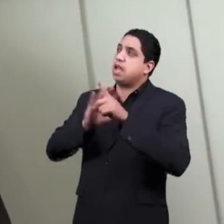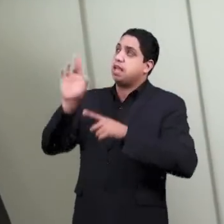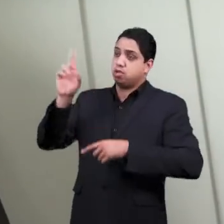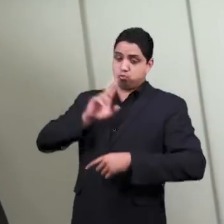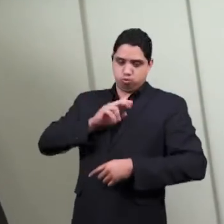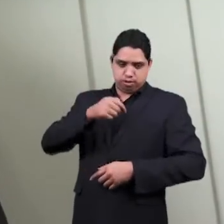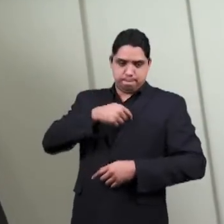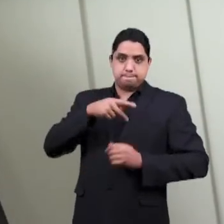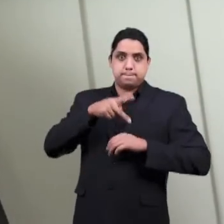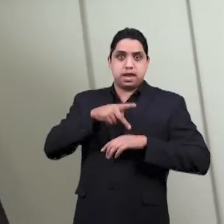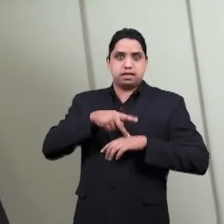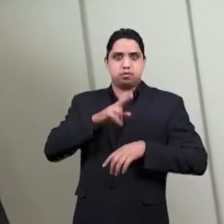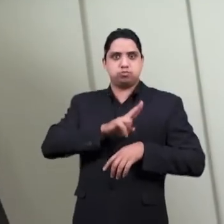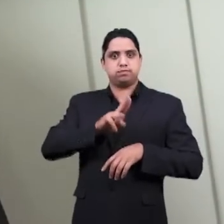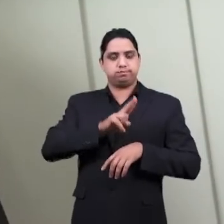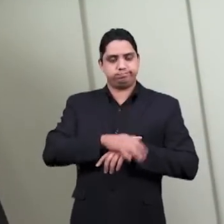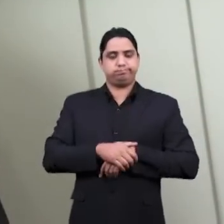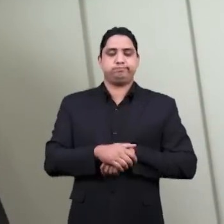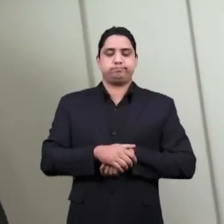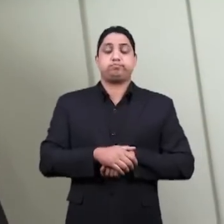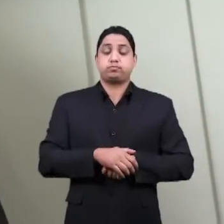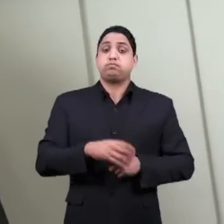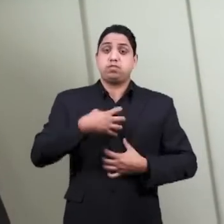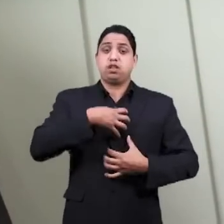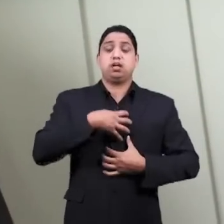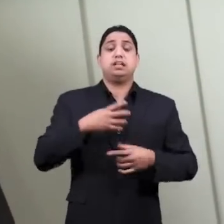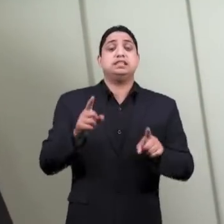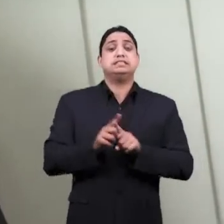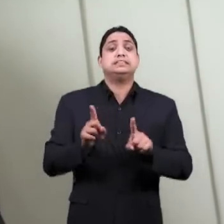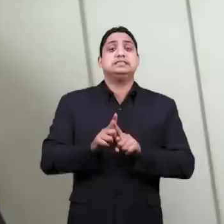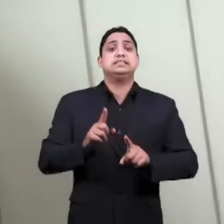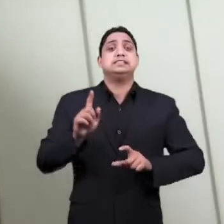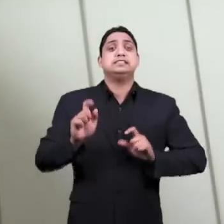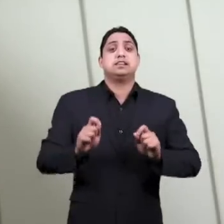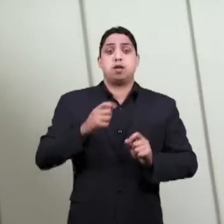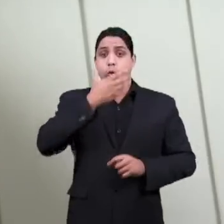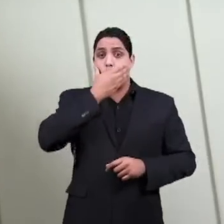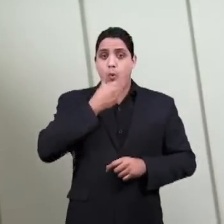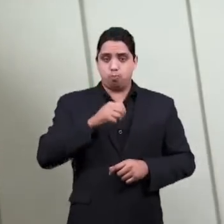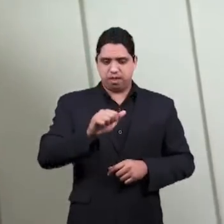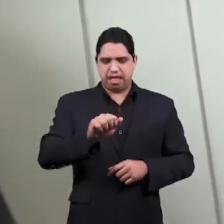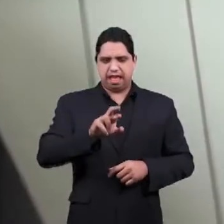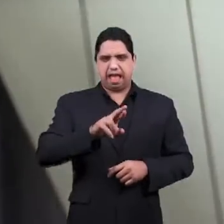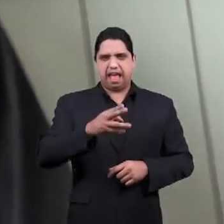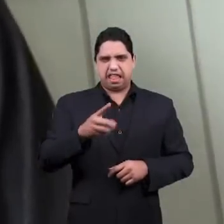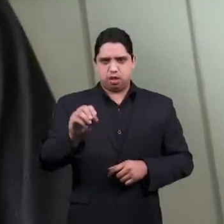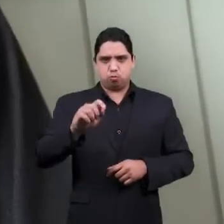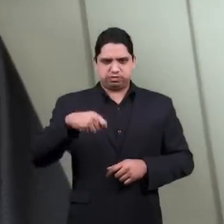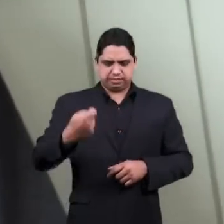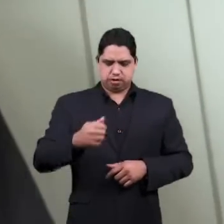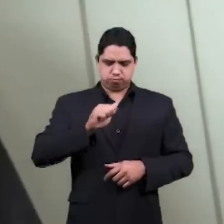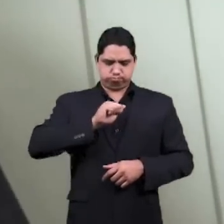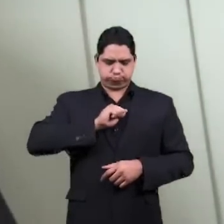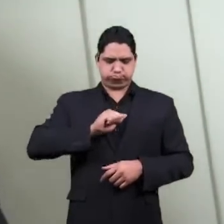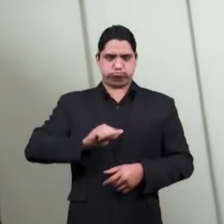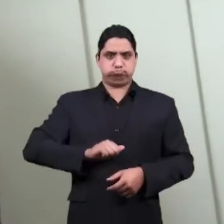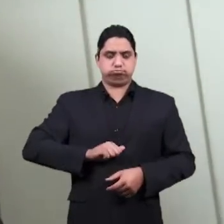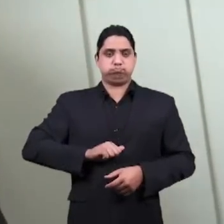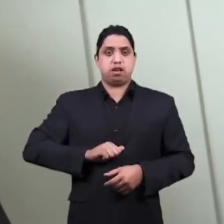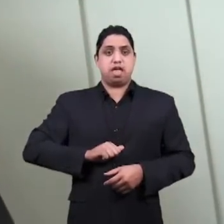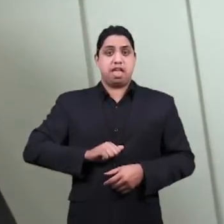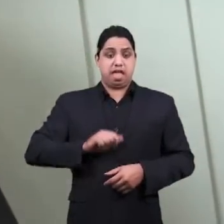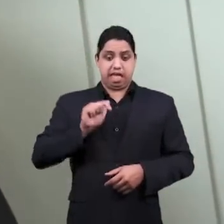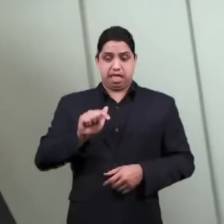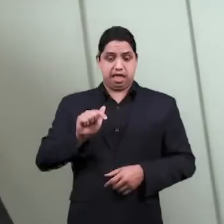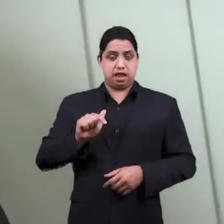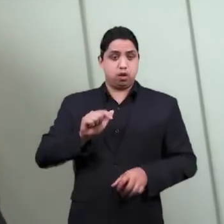até no sentido também de que Arão, que era sumo sacerdote, ele levaria o juízo sobre